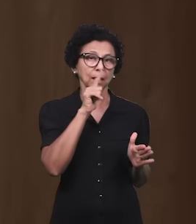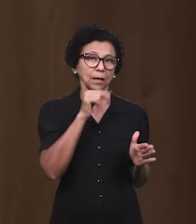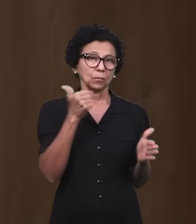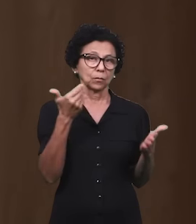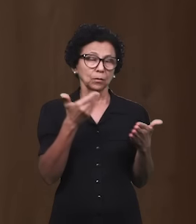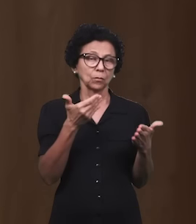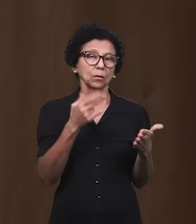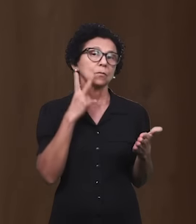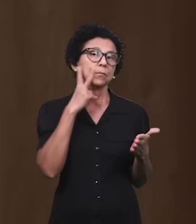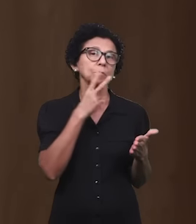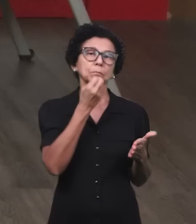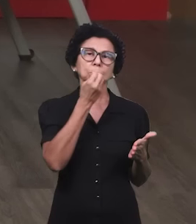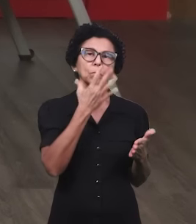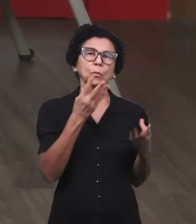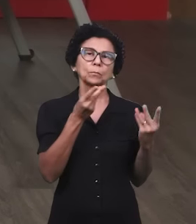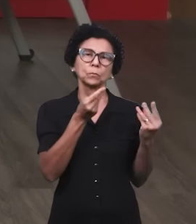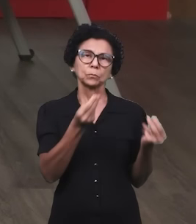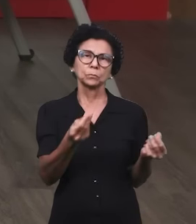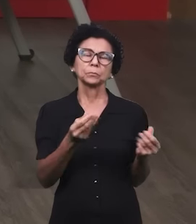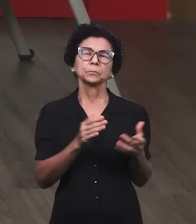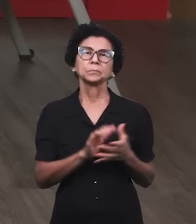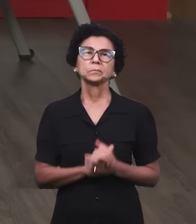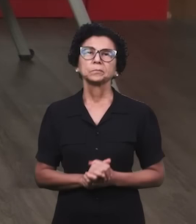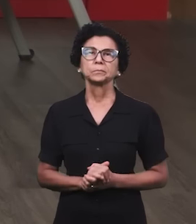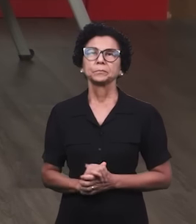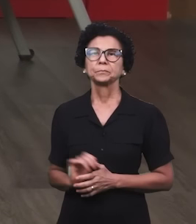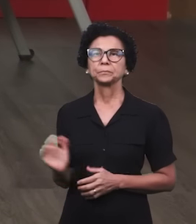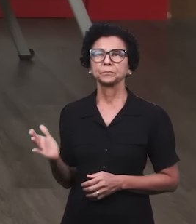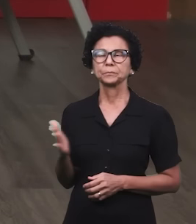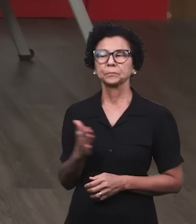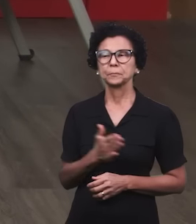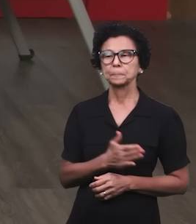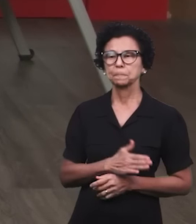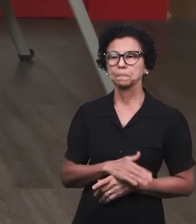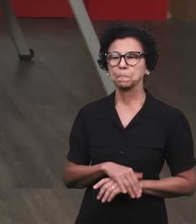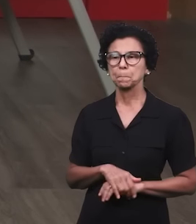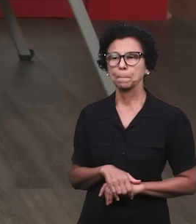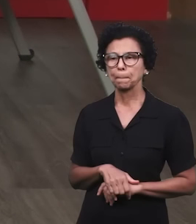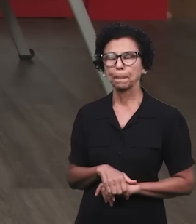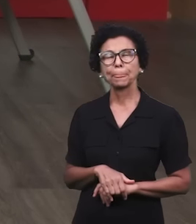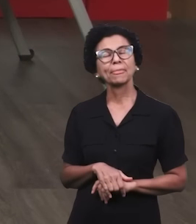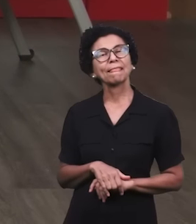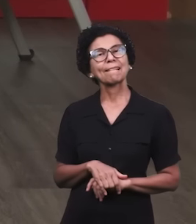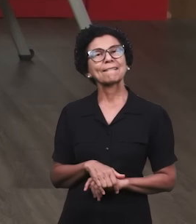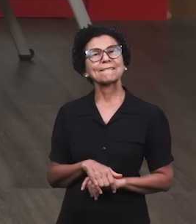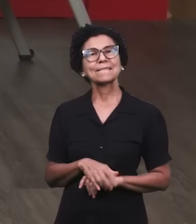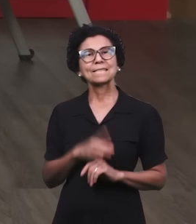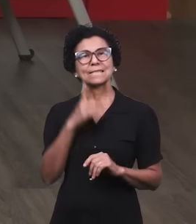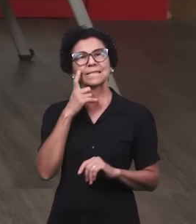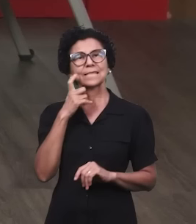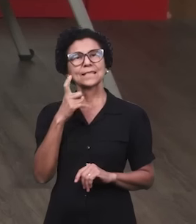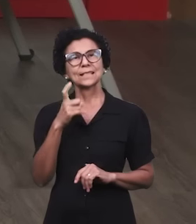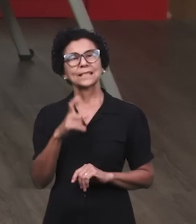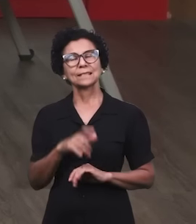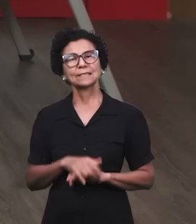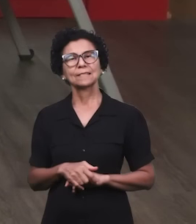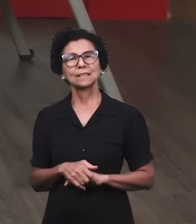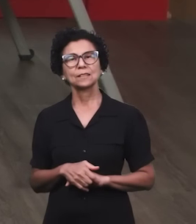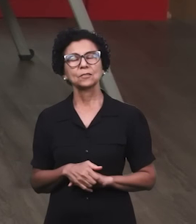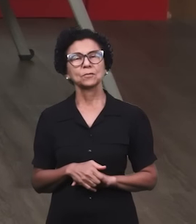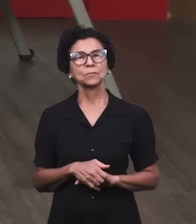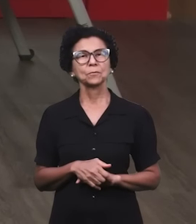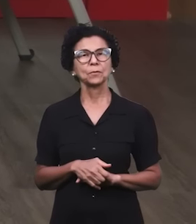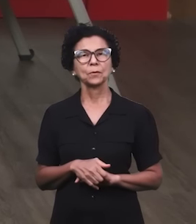vinho. Um detalhe também que me chamou bastante atenção foi a indicação de